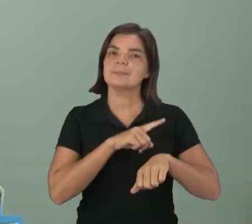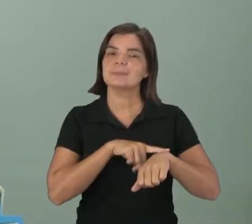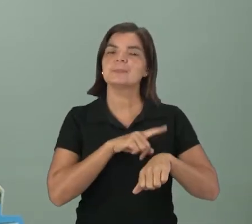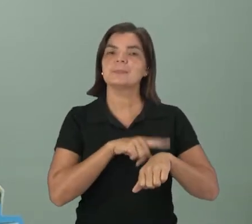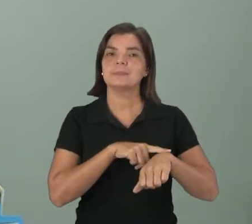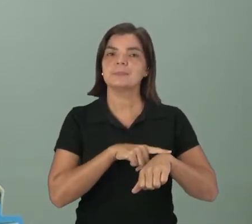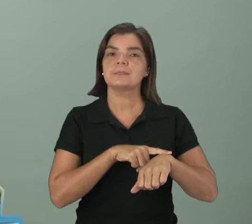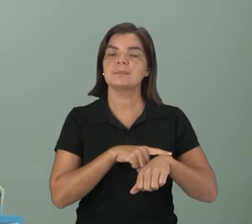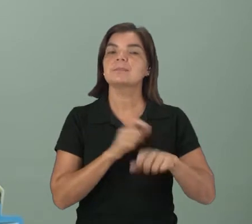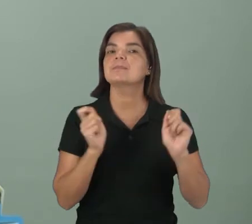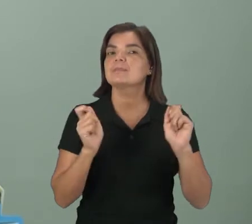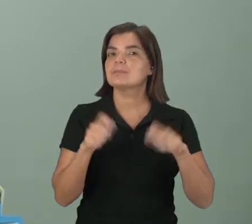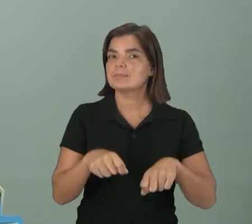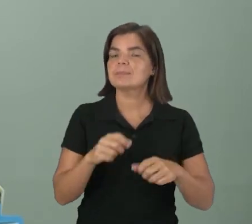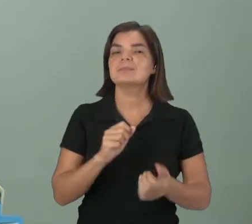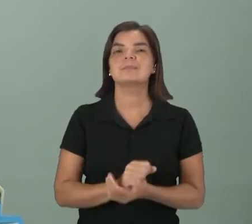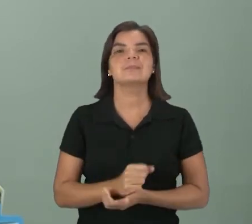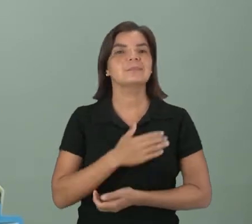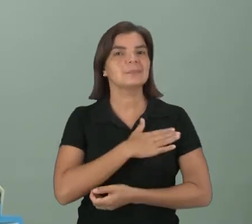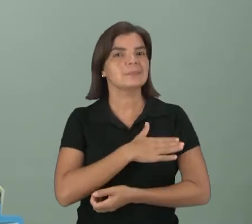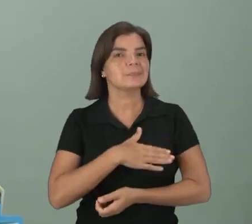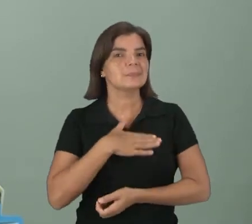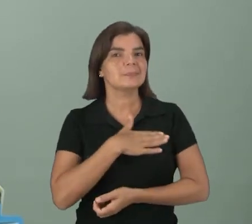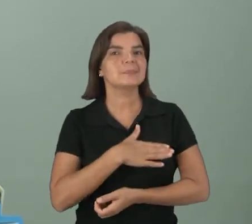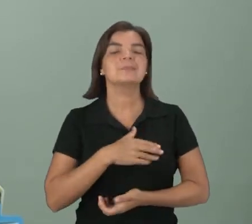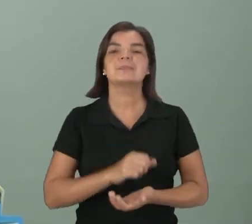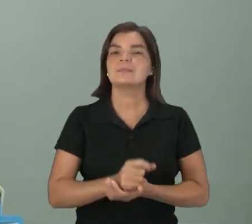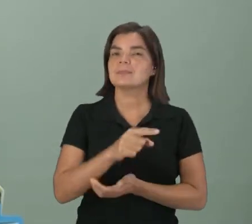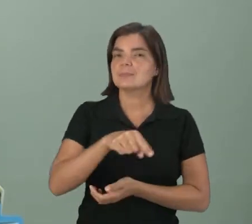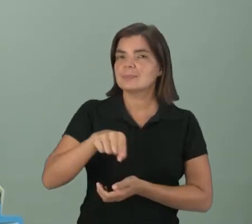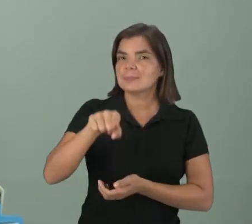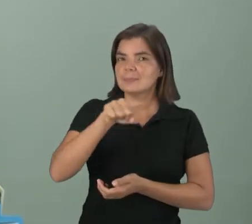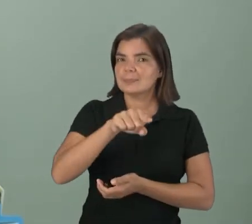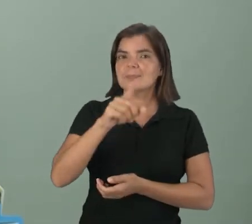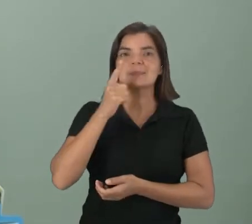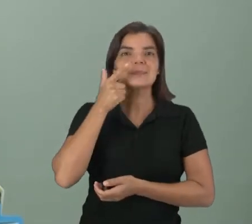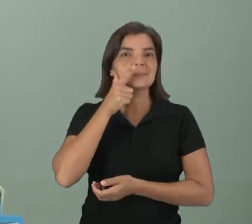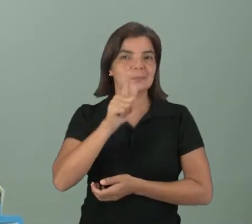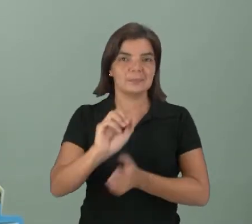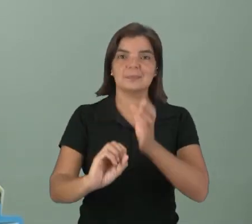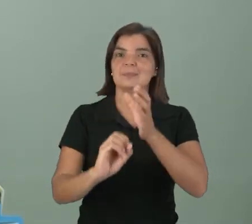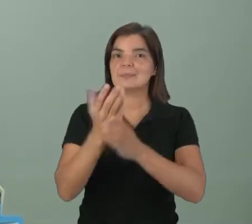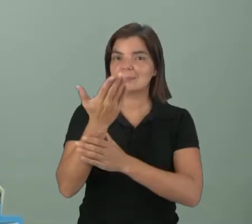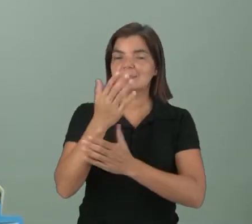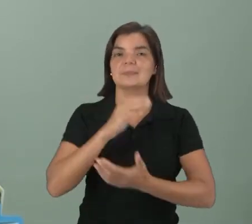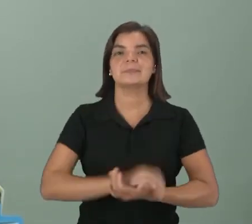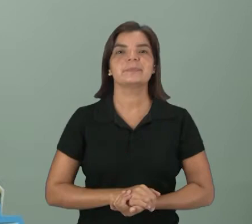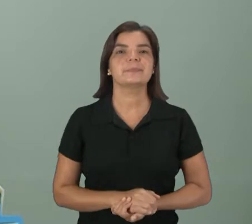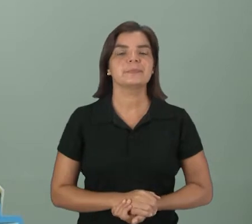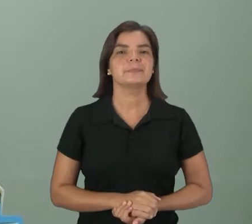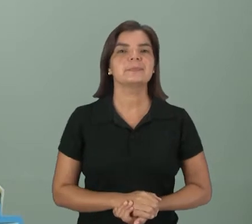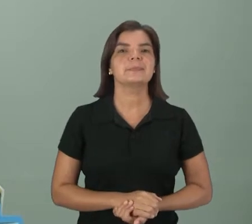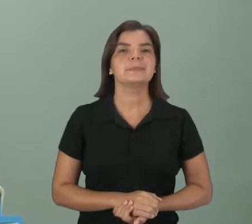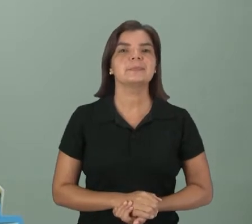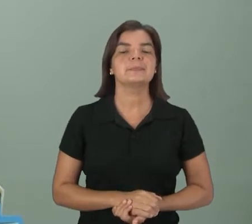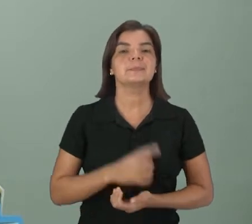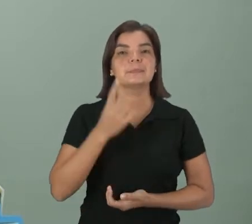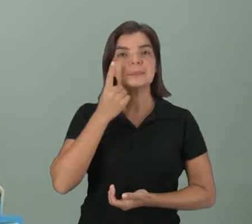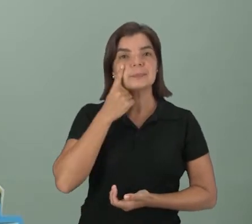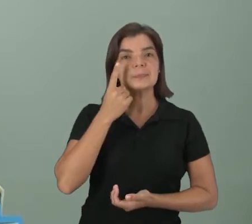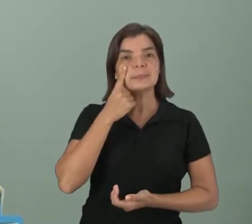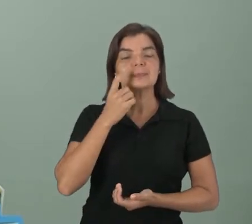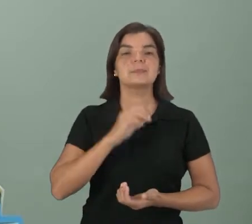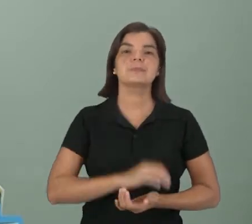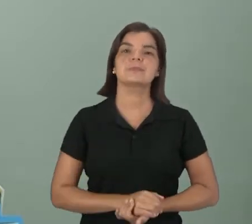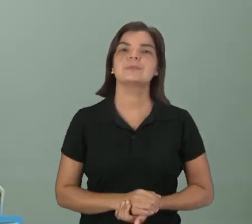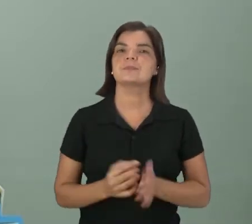horário né mas oportuno mas agradável né para você realizar suas atividades vamos lá então eu vou